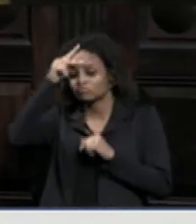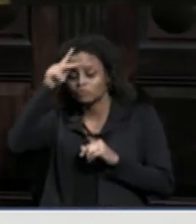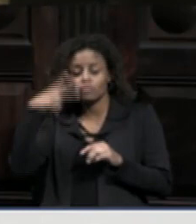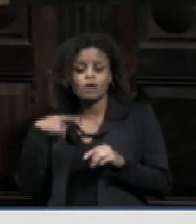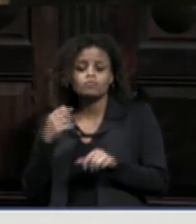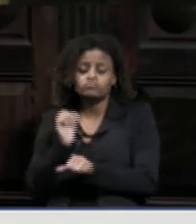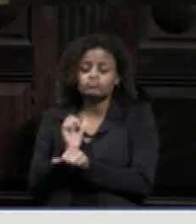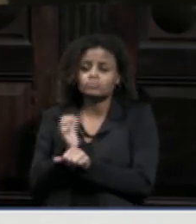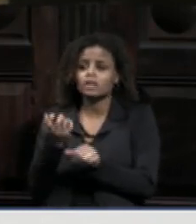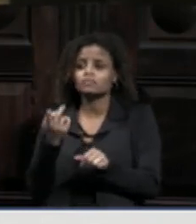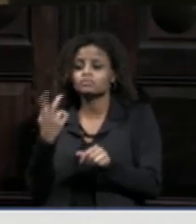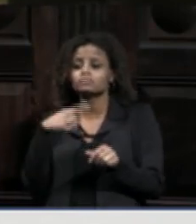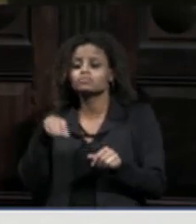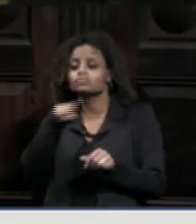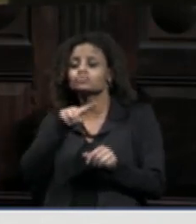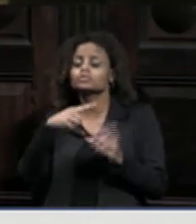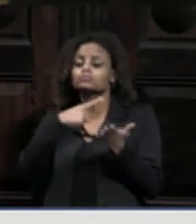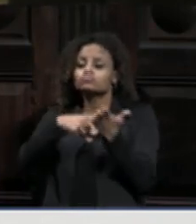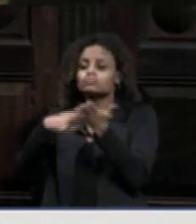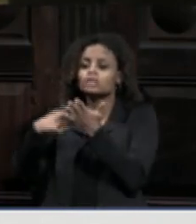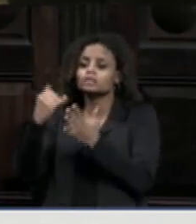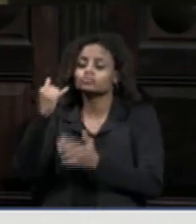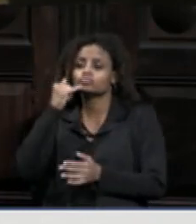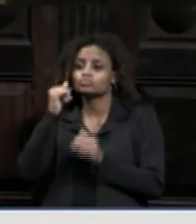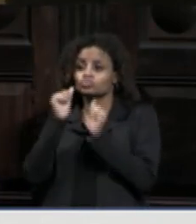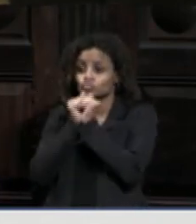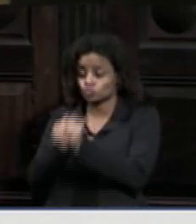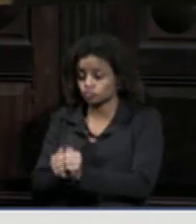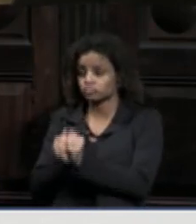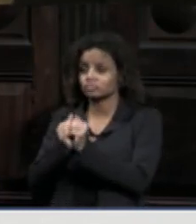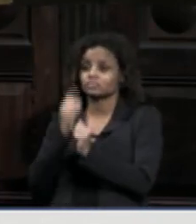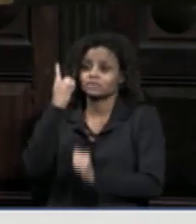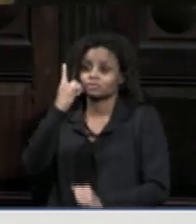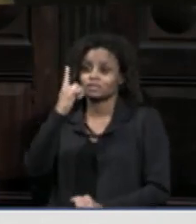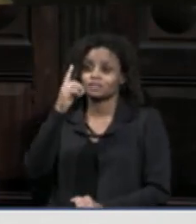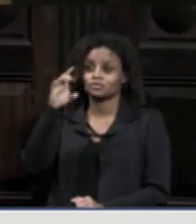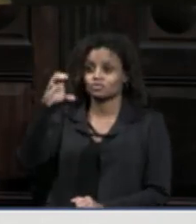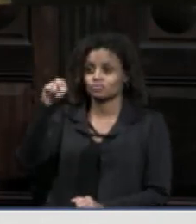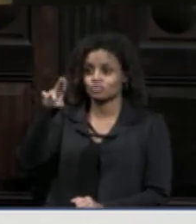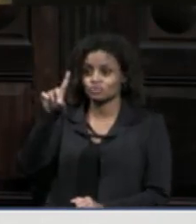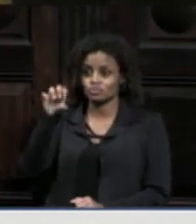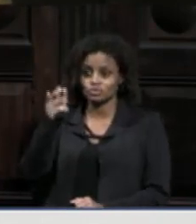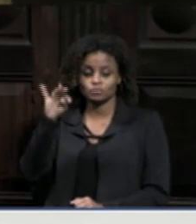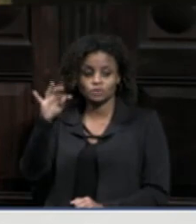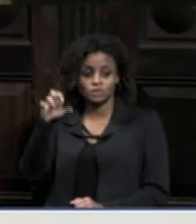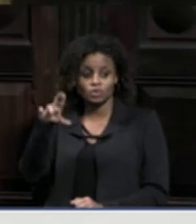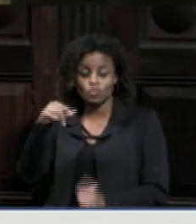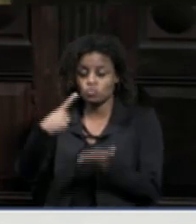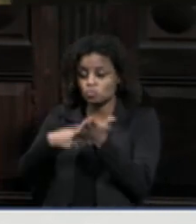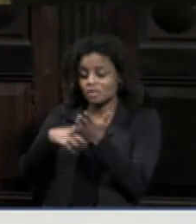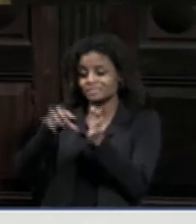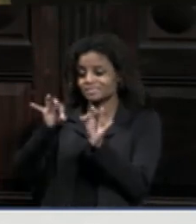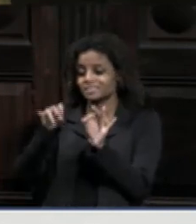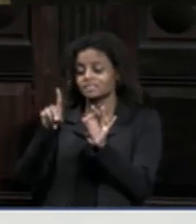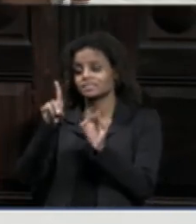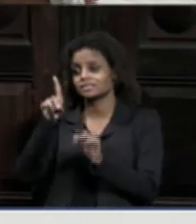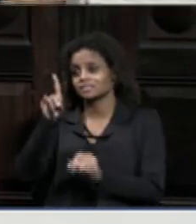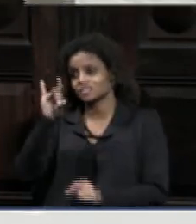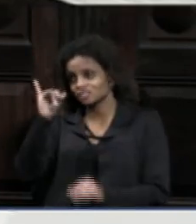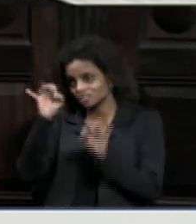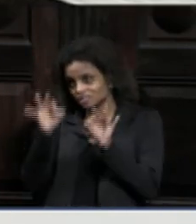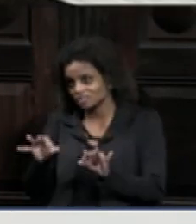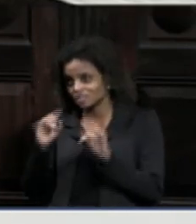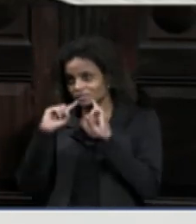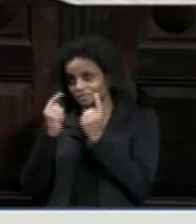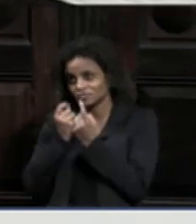Conte Bittencourt e que a gente possa realmente já deliberar sobre essa proposta da audiência pública. Só deixar consignado, já que o deputado Gilberto Palmares